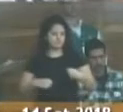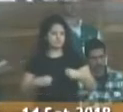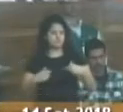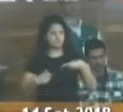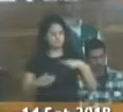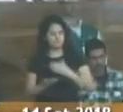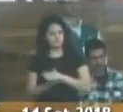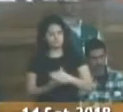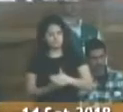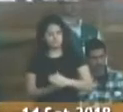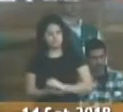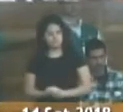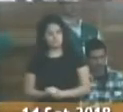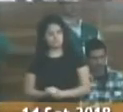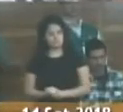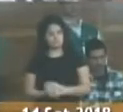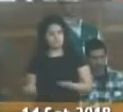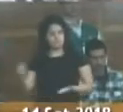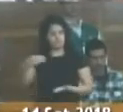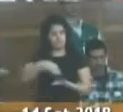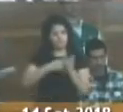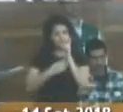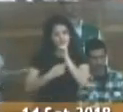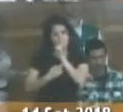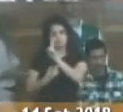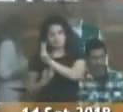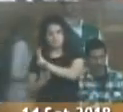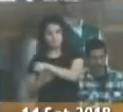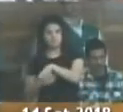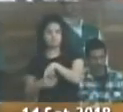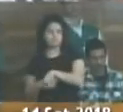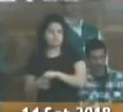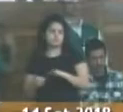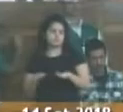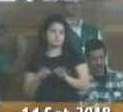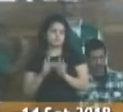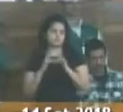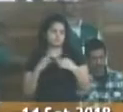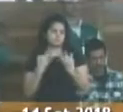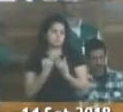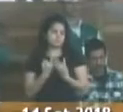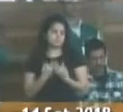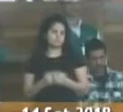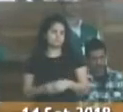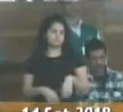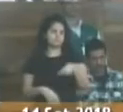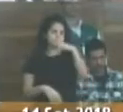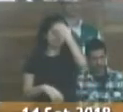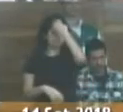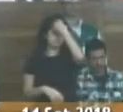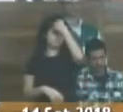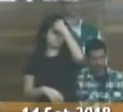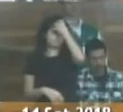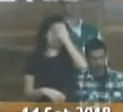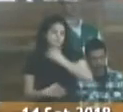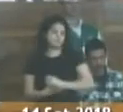graças a Deus, está voltando esse olhar para esse povo, né, angrense,